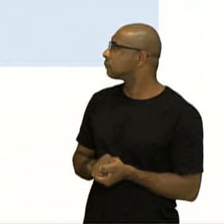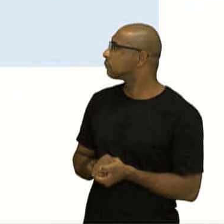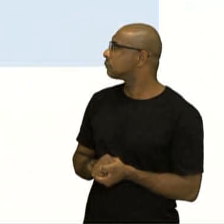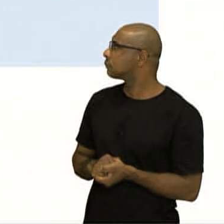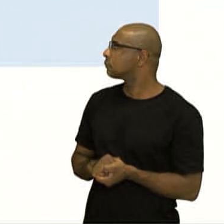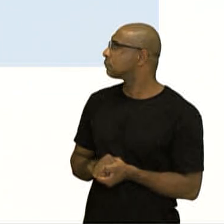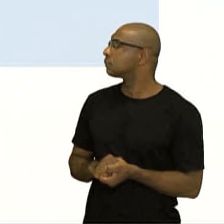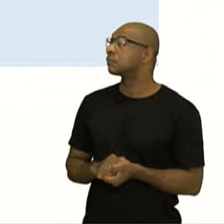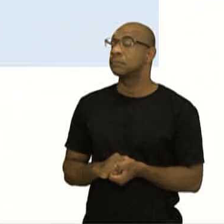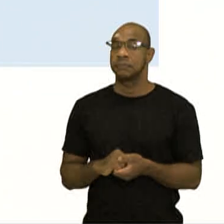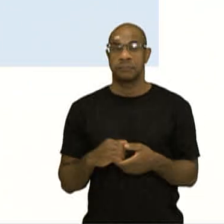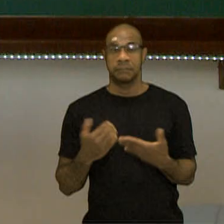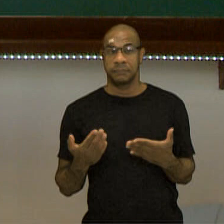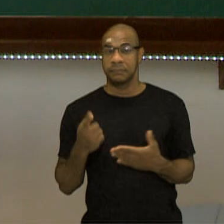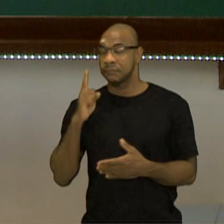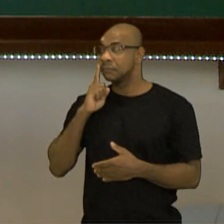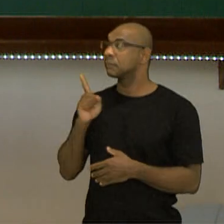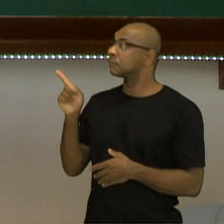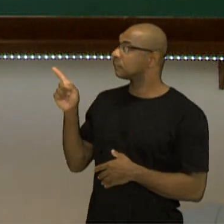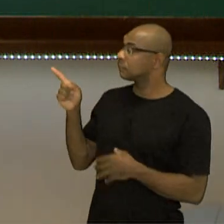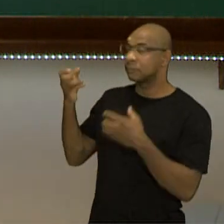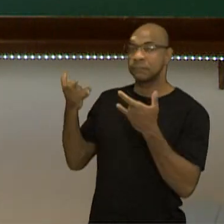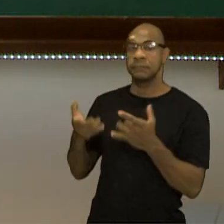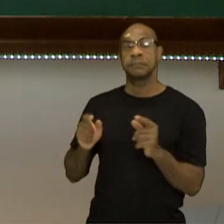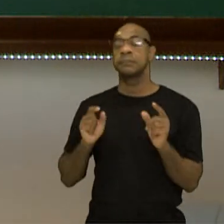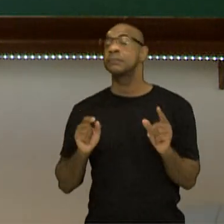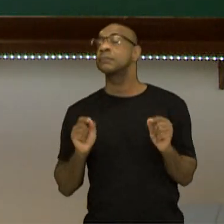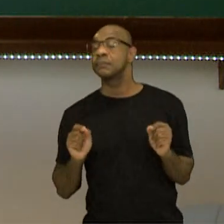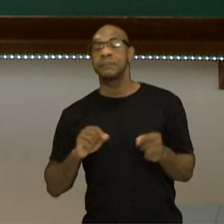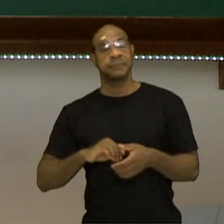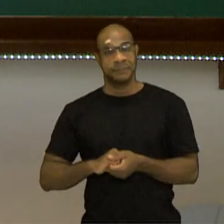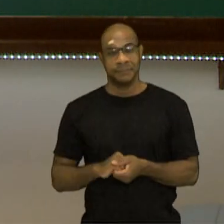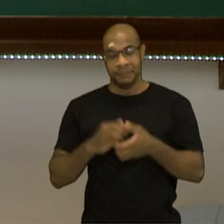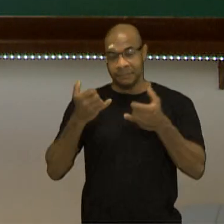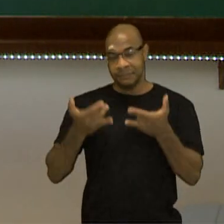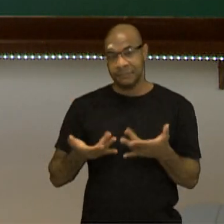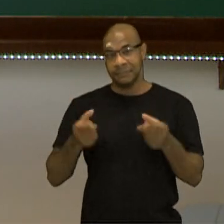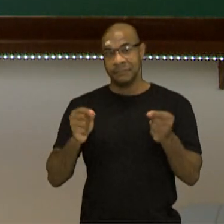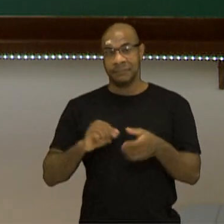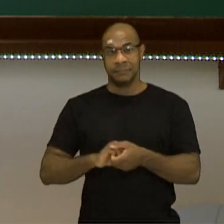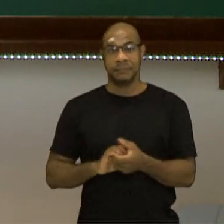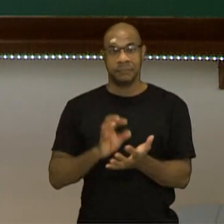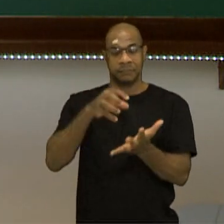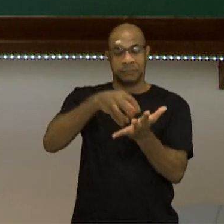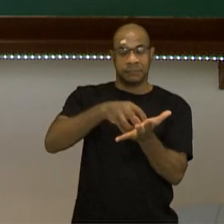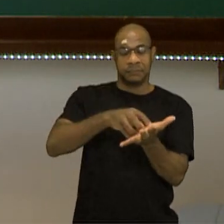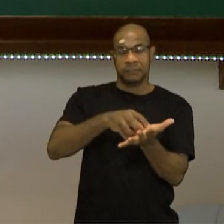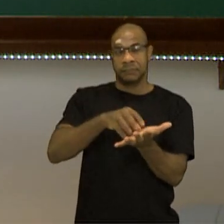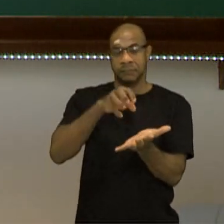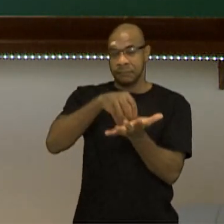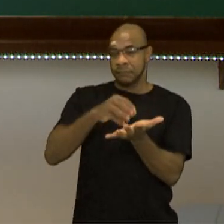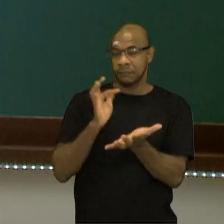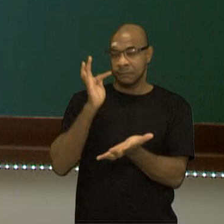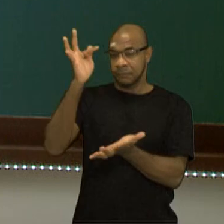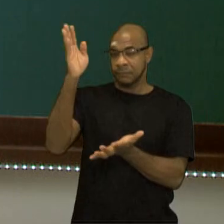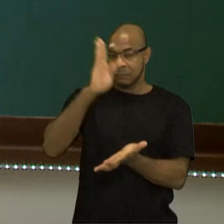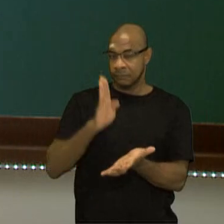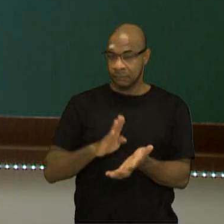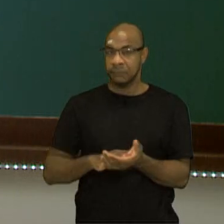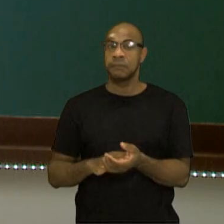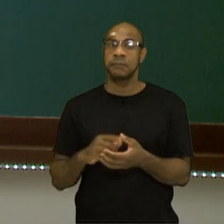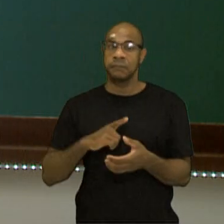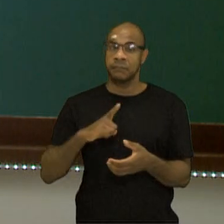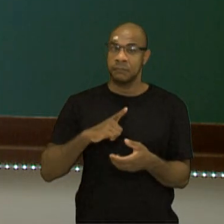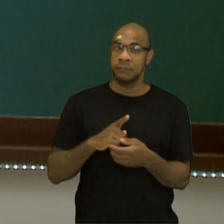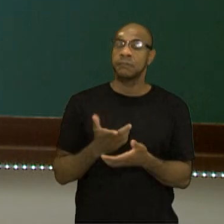framework. Bom, o texto está dizendo para nós que a Constituição Federal do Brasil garante